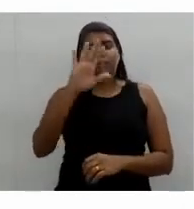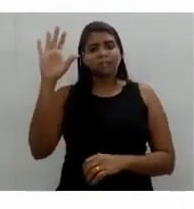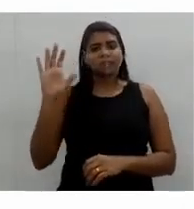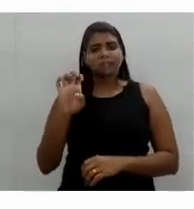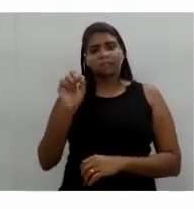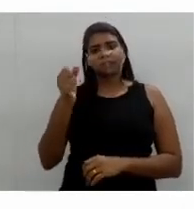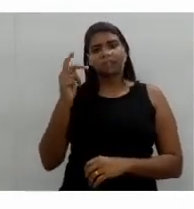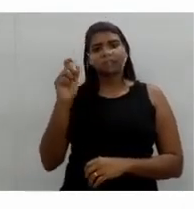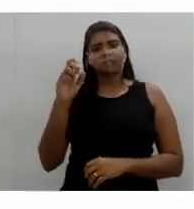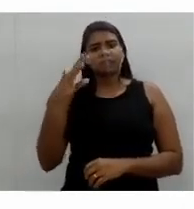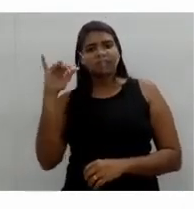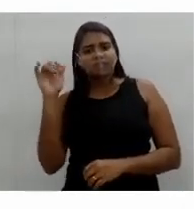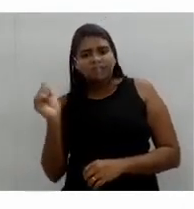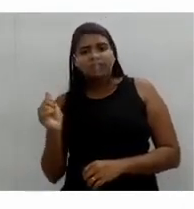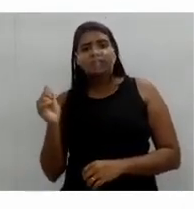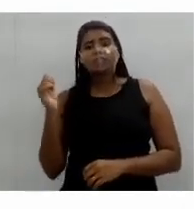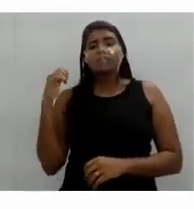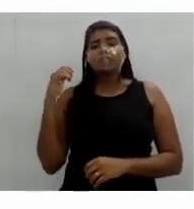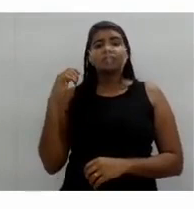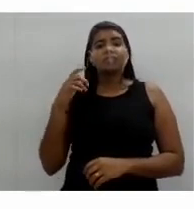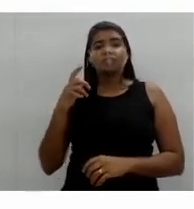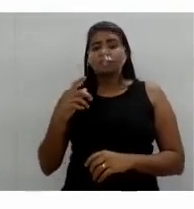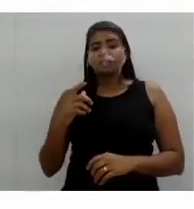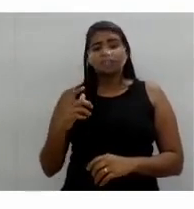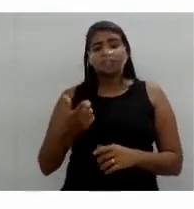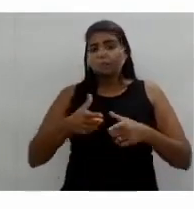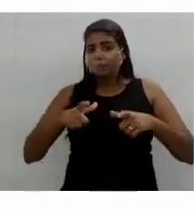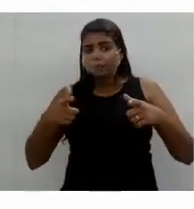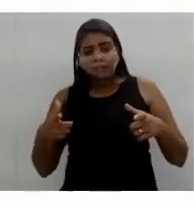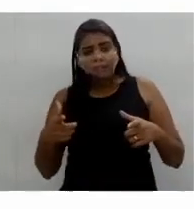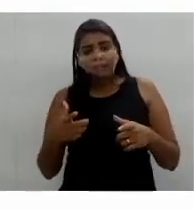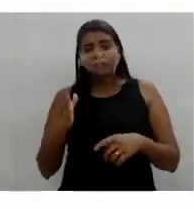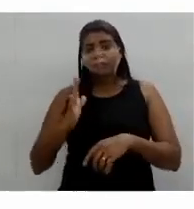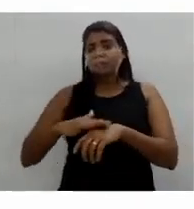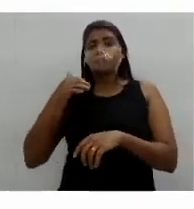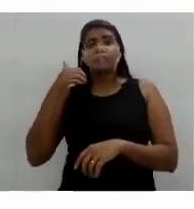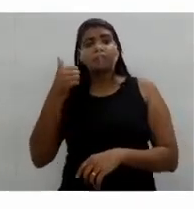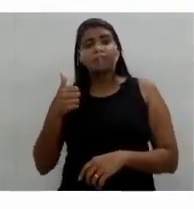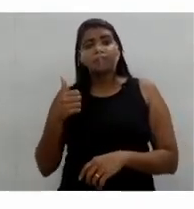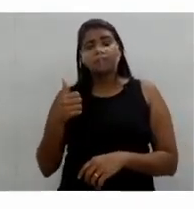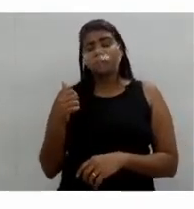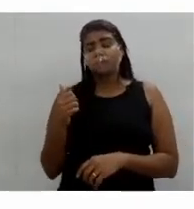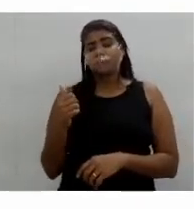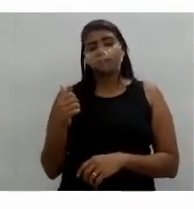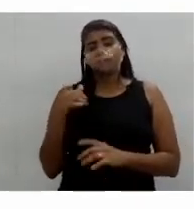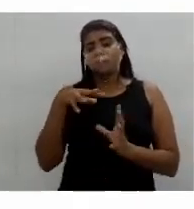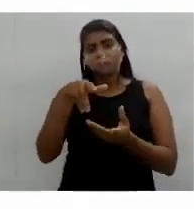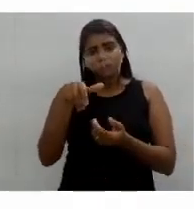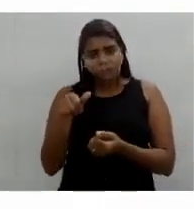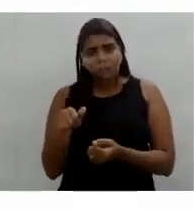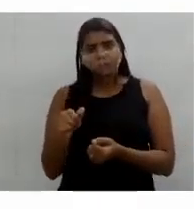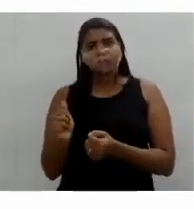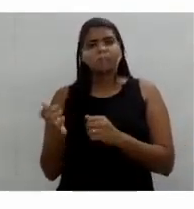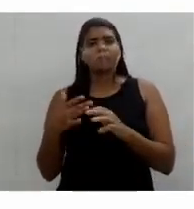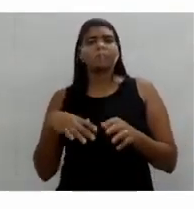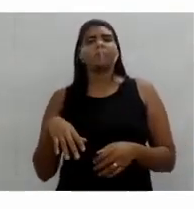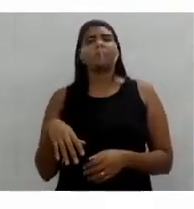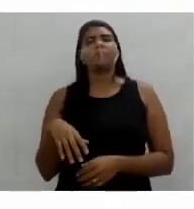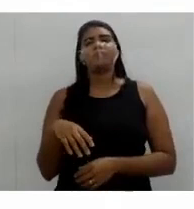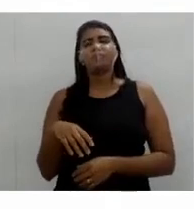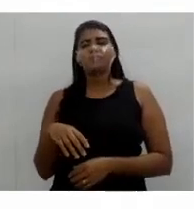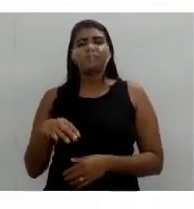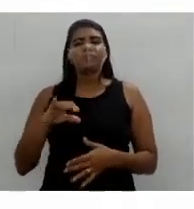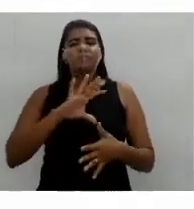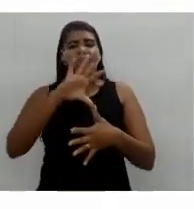maior potência do mundo. Então, foi uma disputa muito grande entre Estados Unidos e União Soviética, e